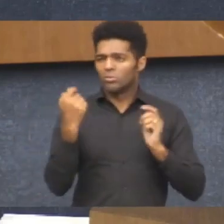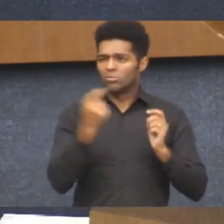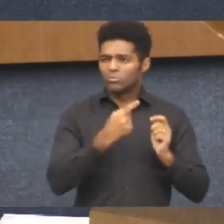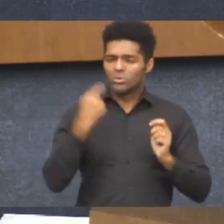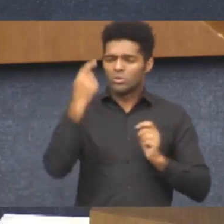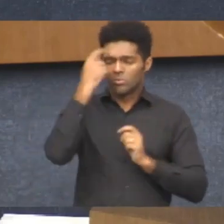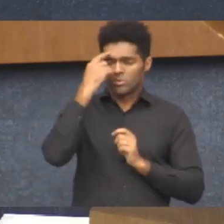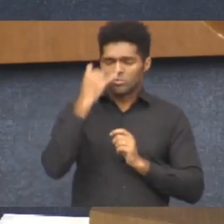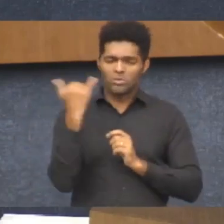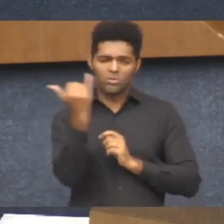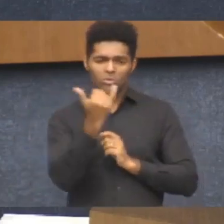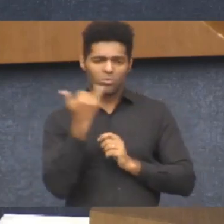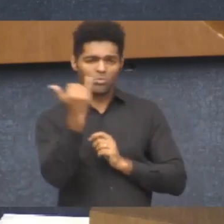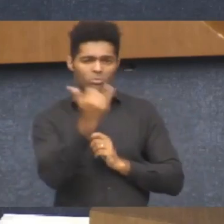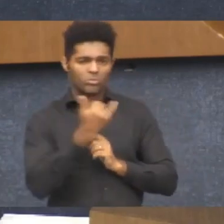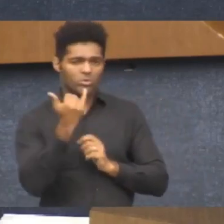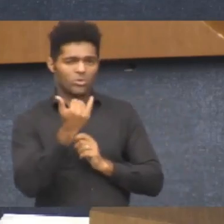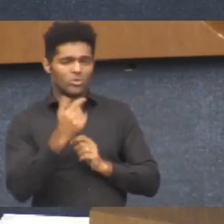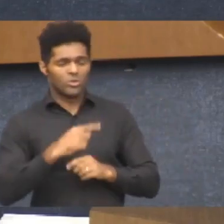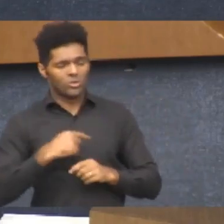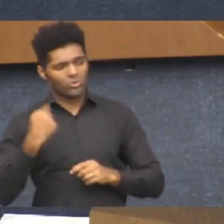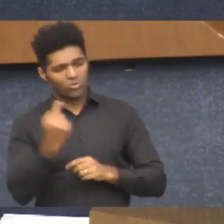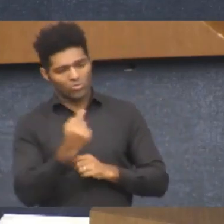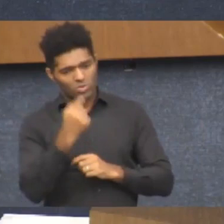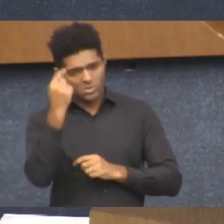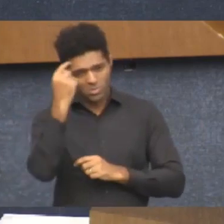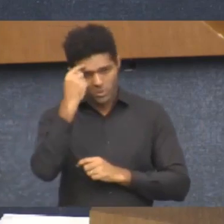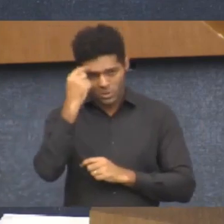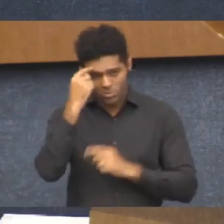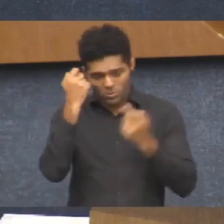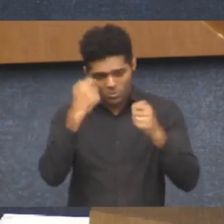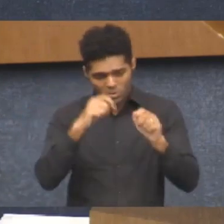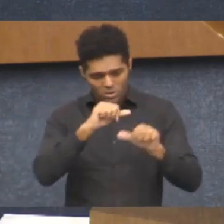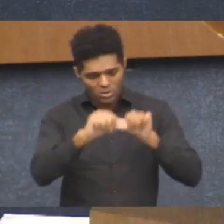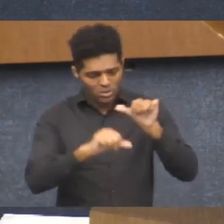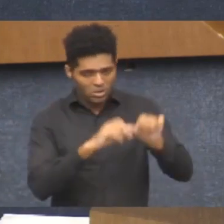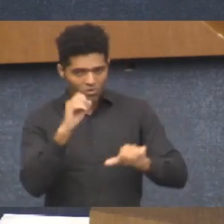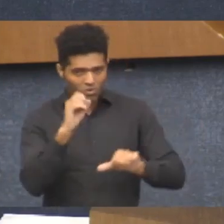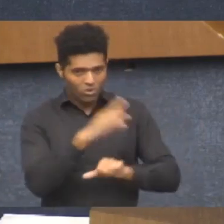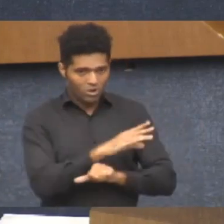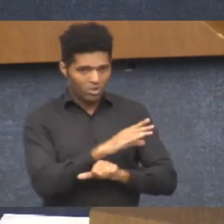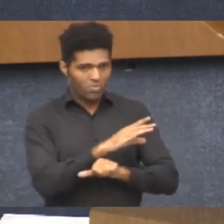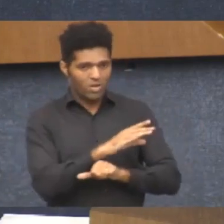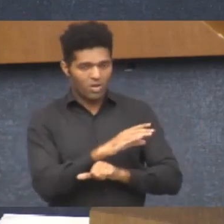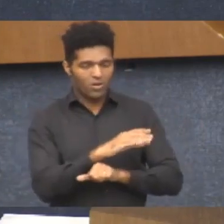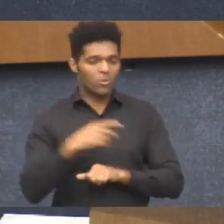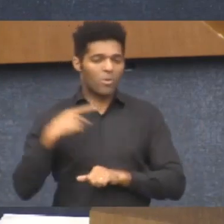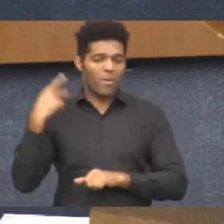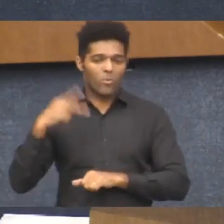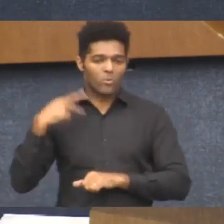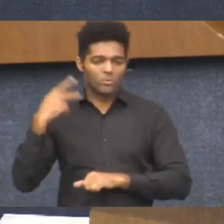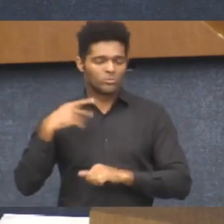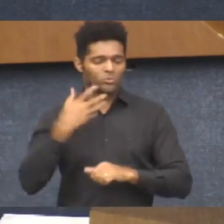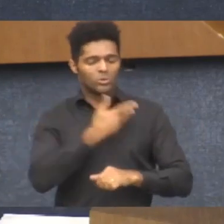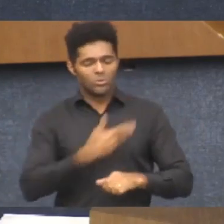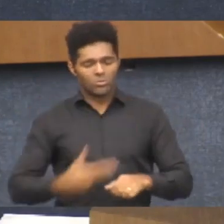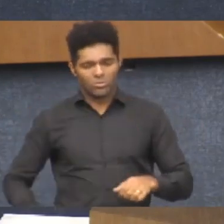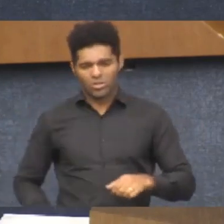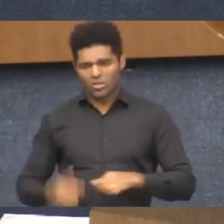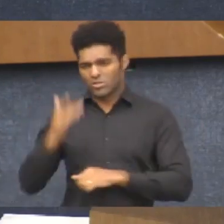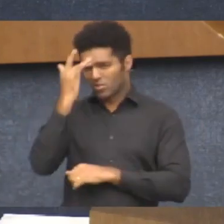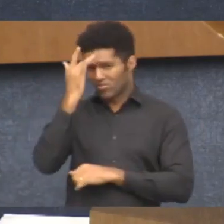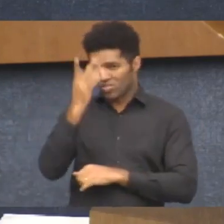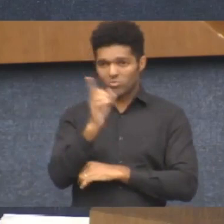mais importante, aquilo que a gente acha que deve ser uma política pública. Nem sempre isso é fácil, né? Essa questão de ter que